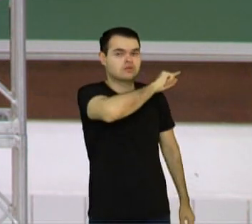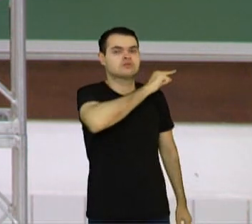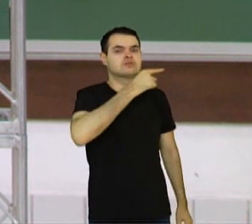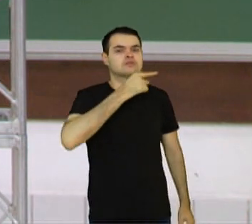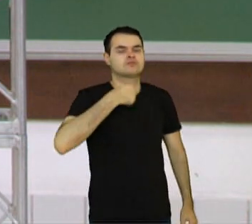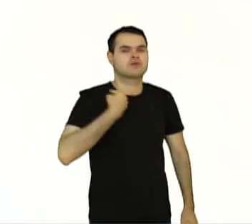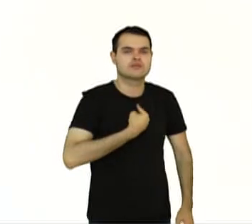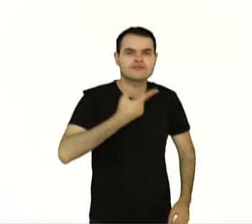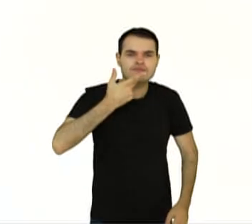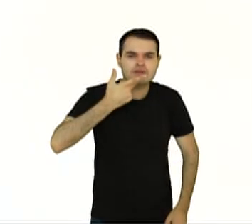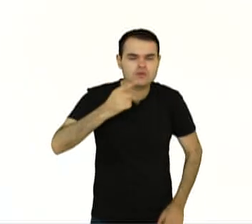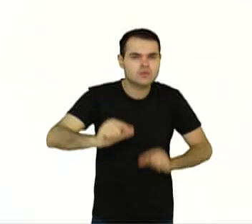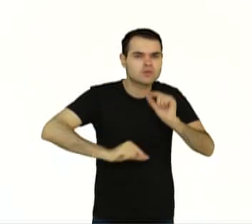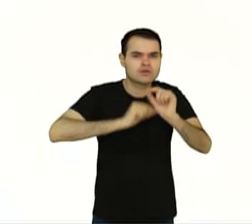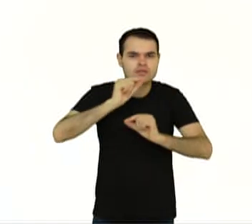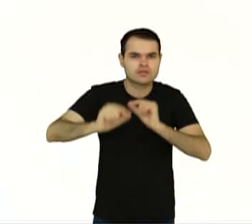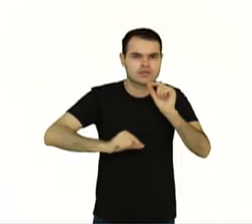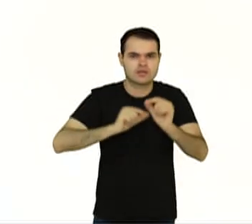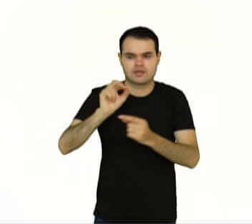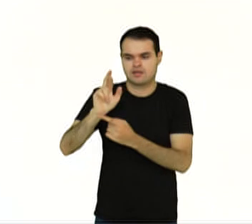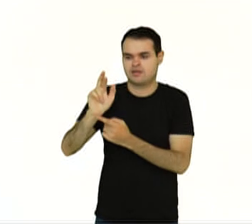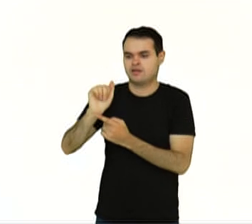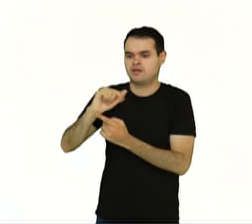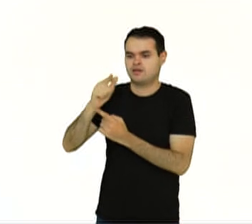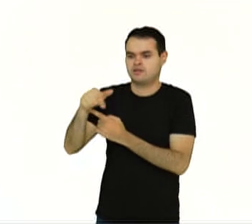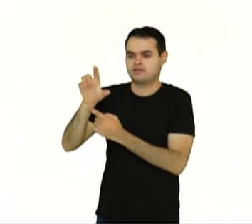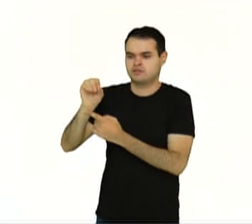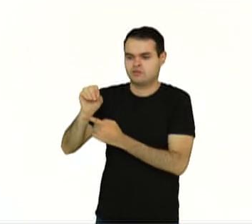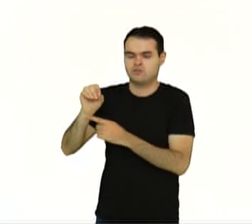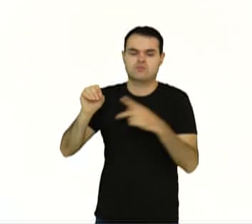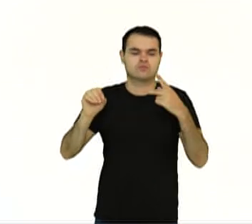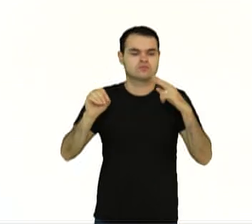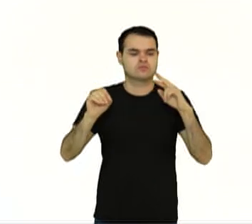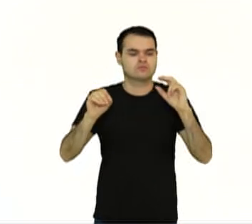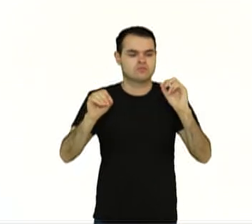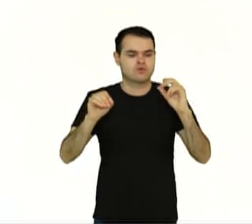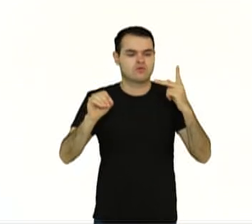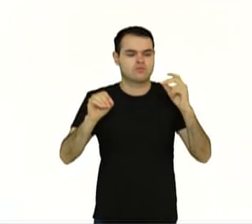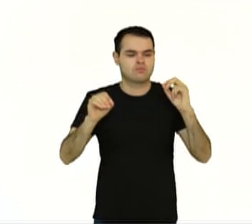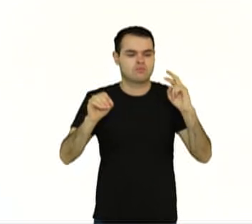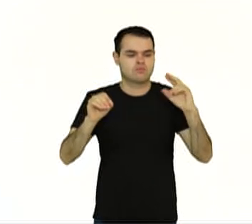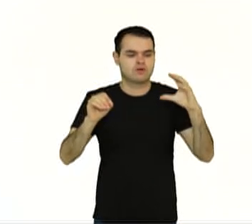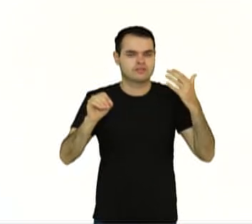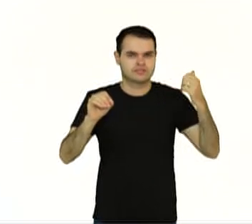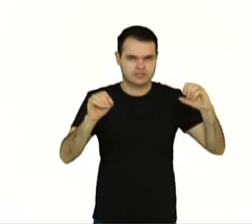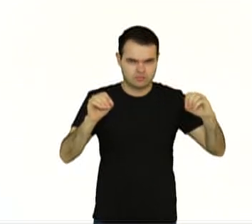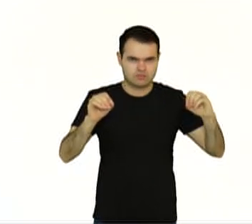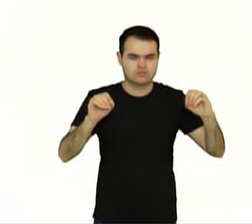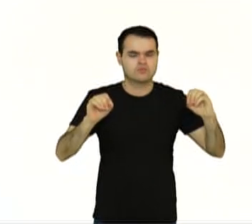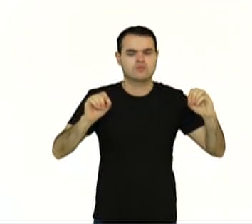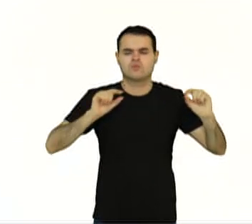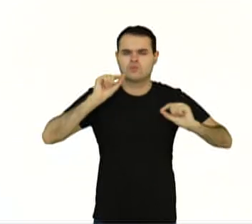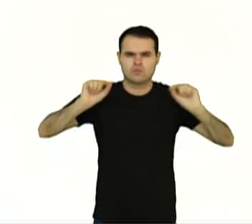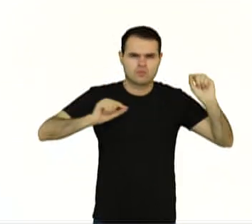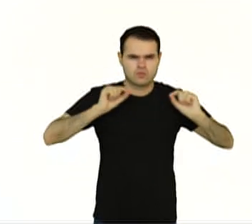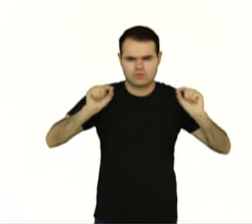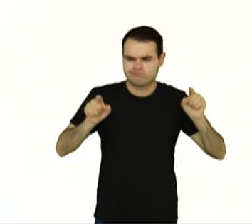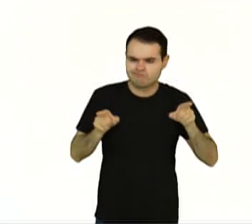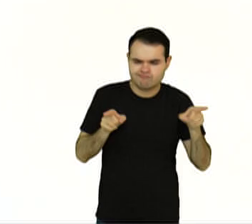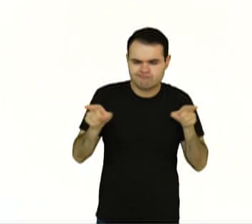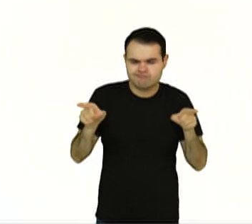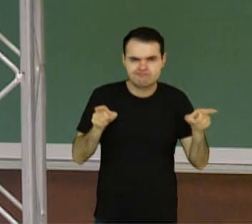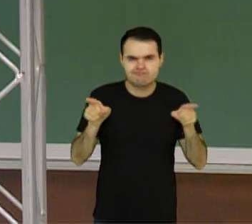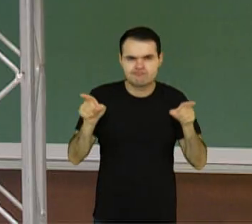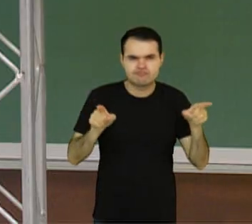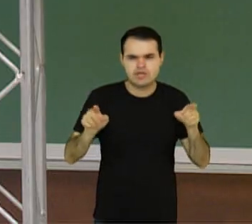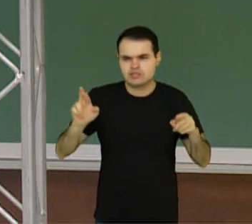falamos sobre as razões e proporções. Lembra que a gente diferenciou o que era uma razão de uma